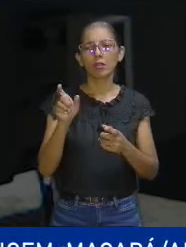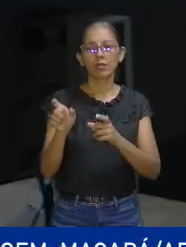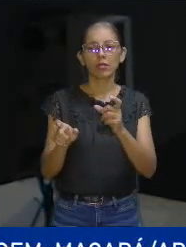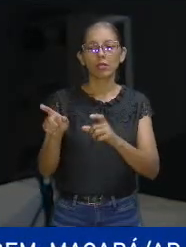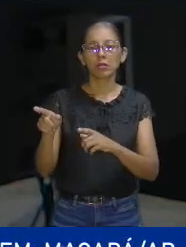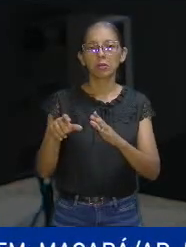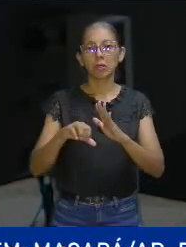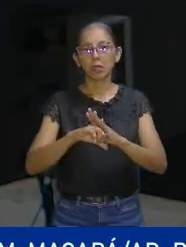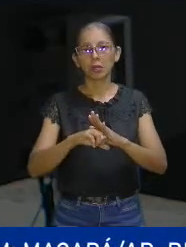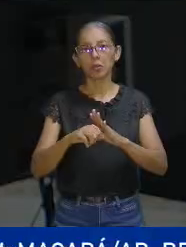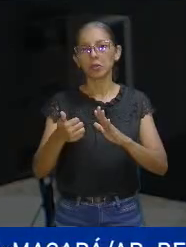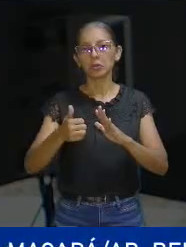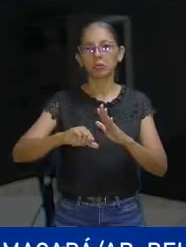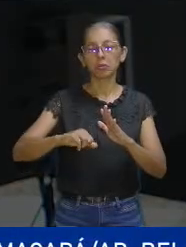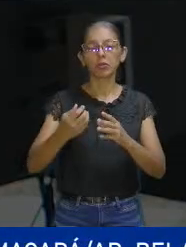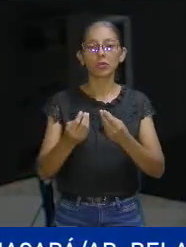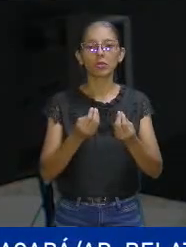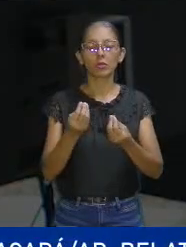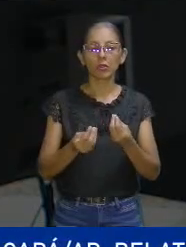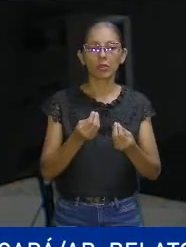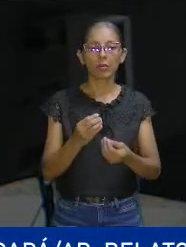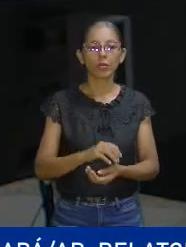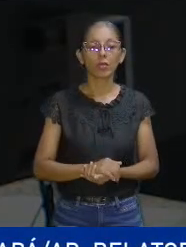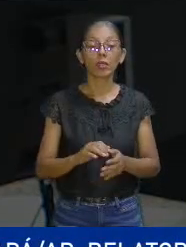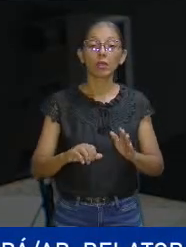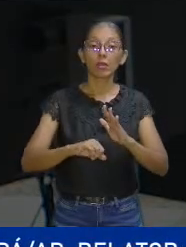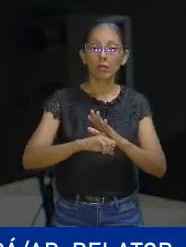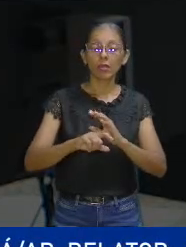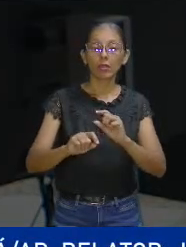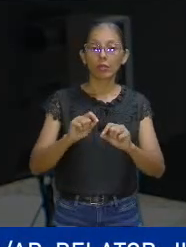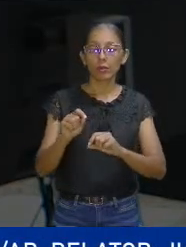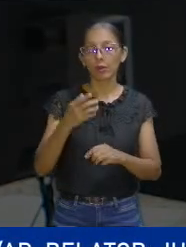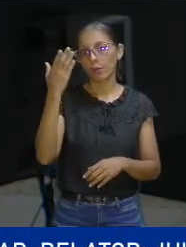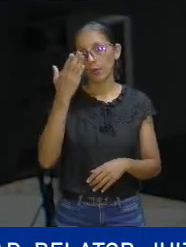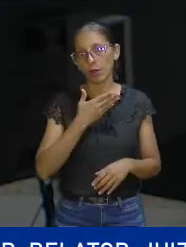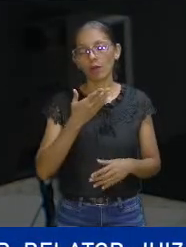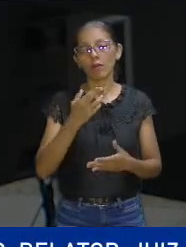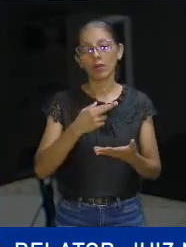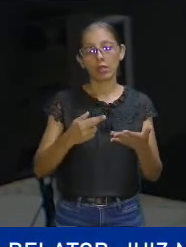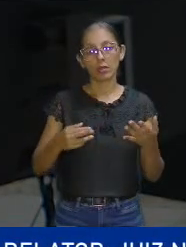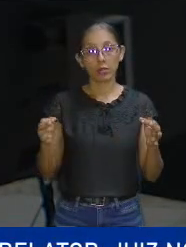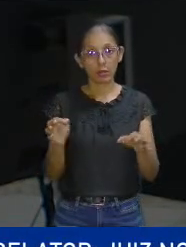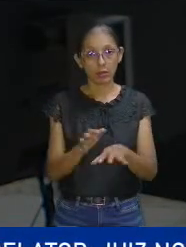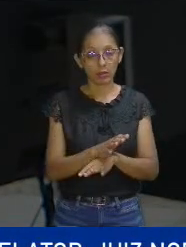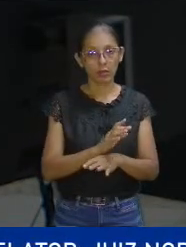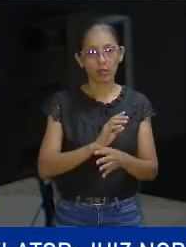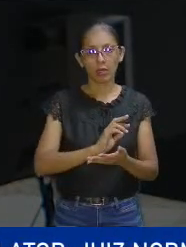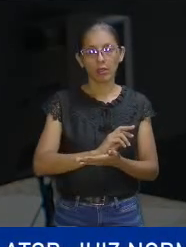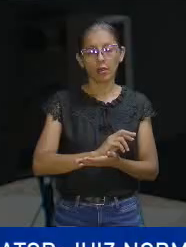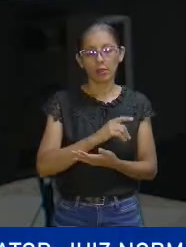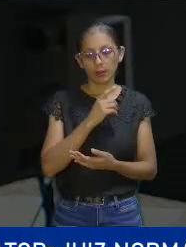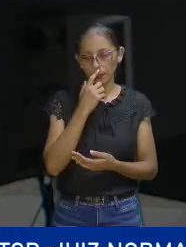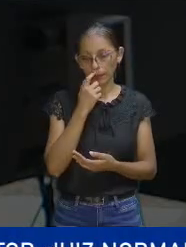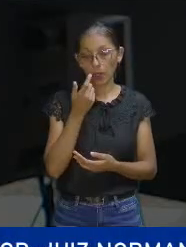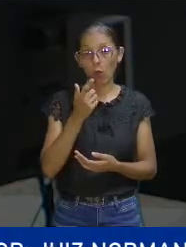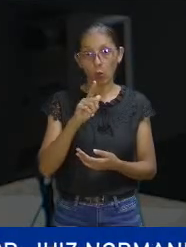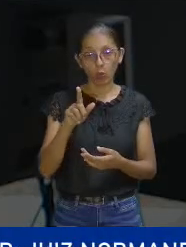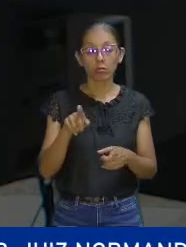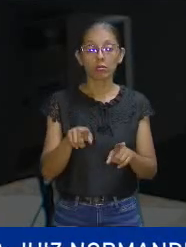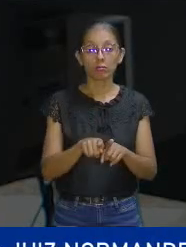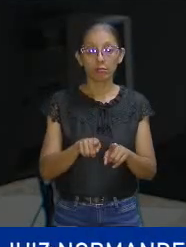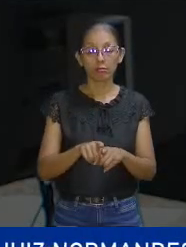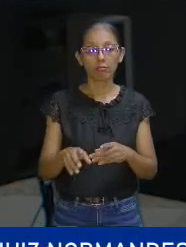barba escanoada, curto, castanho escuro, traje toga preta. Expressão de provas, do relatório final da autoridade policial e outras diligências realizadas,